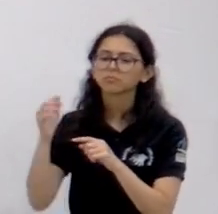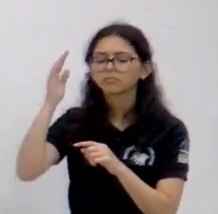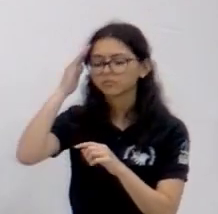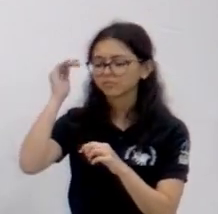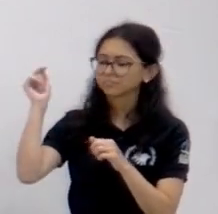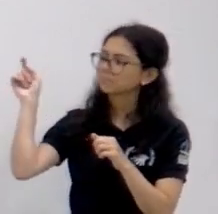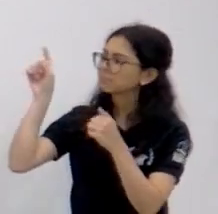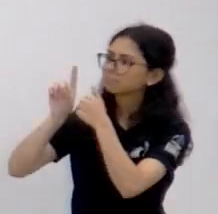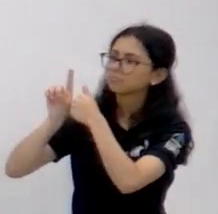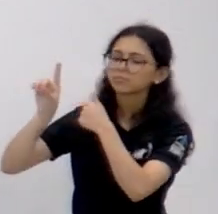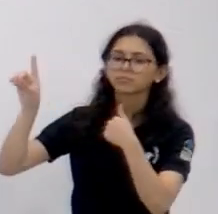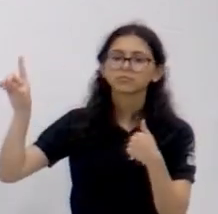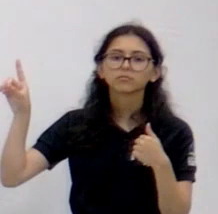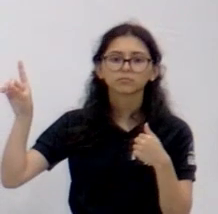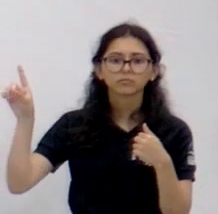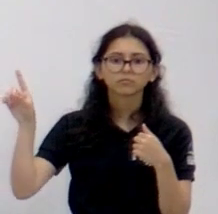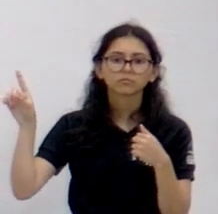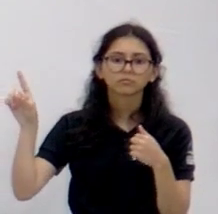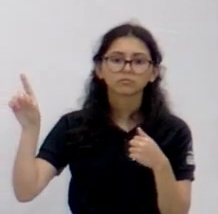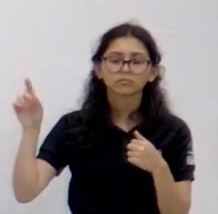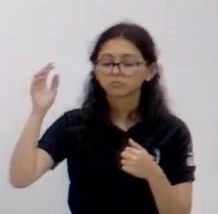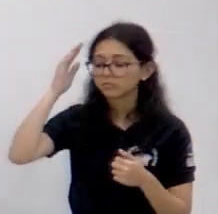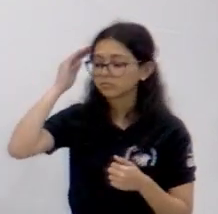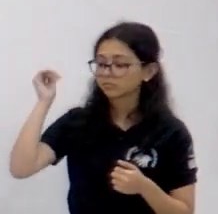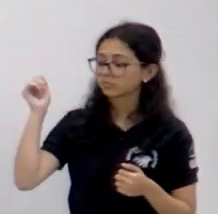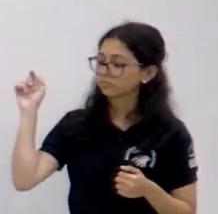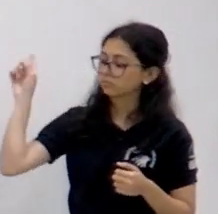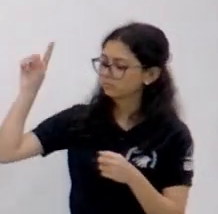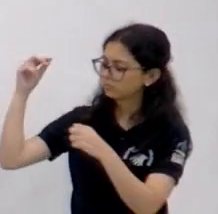poderoso, mas Ele não está cuidando de nós.